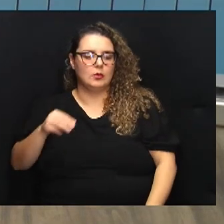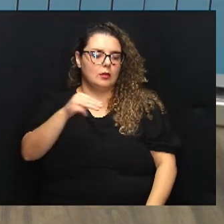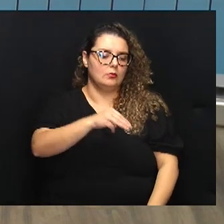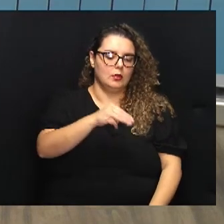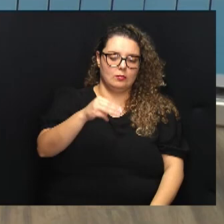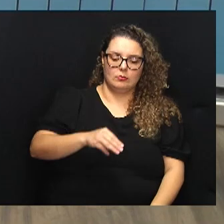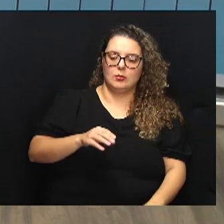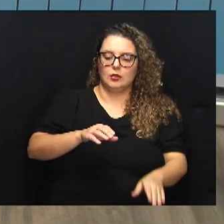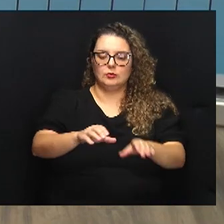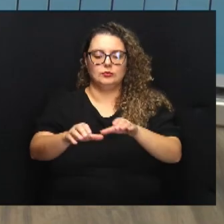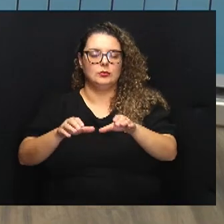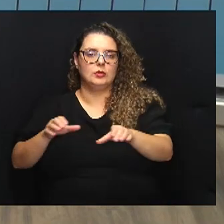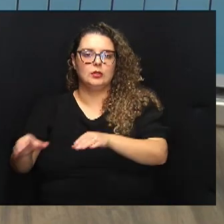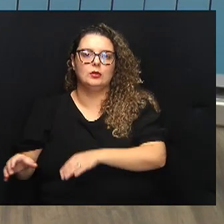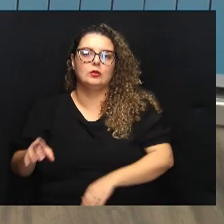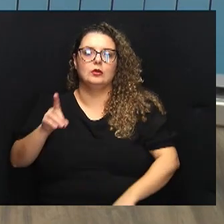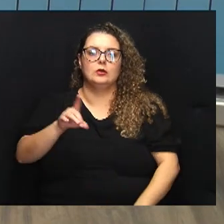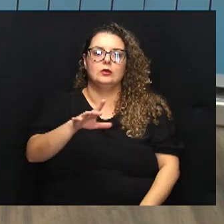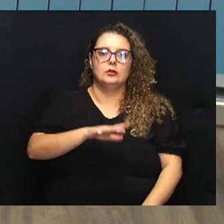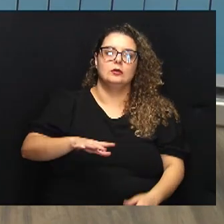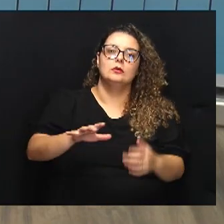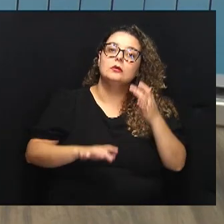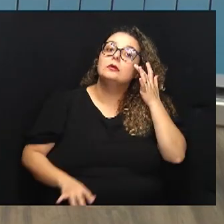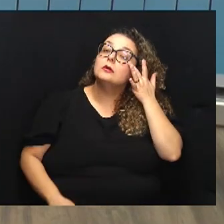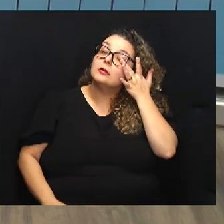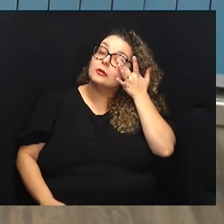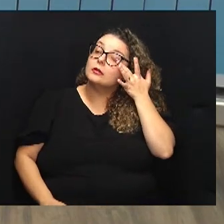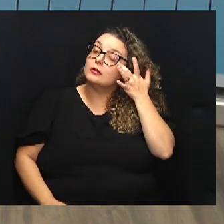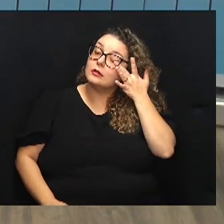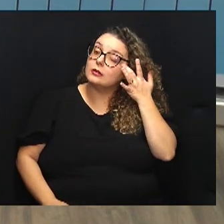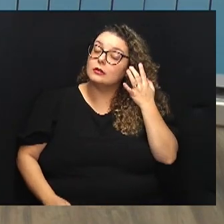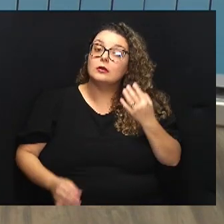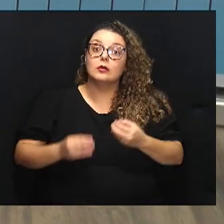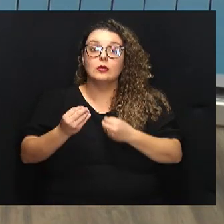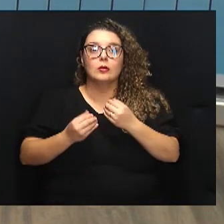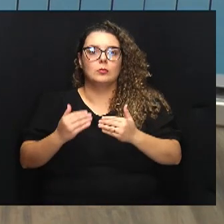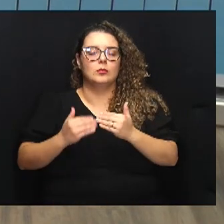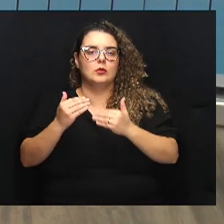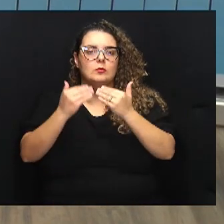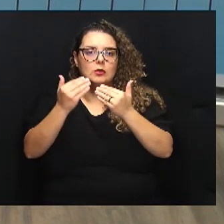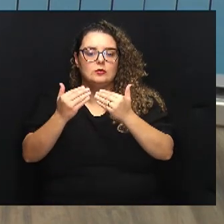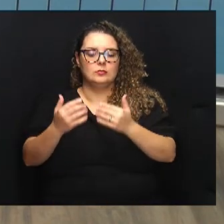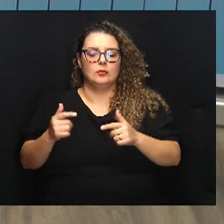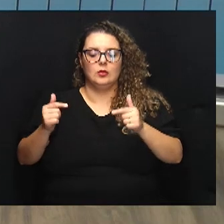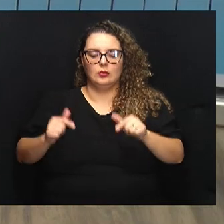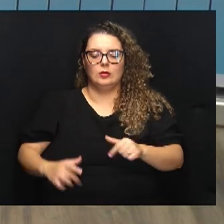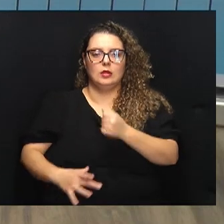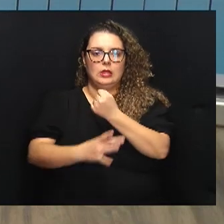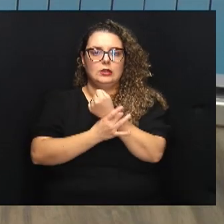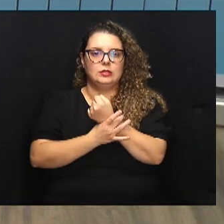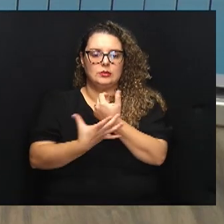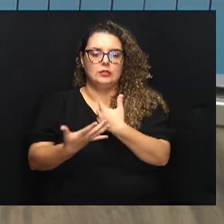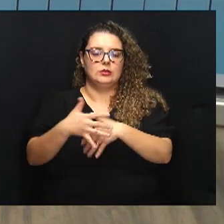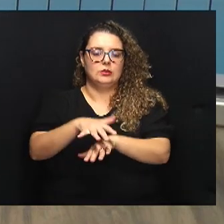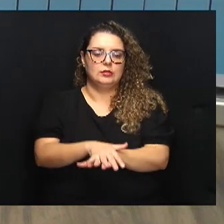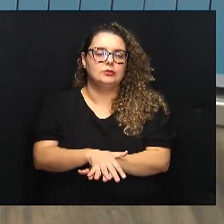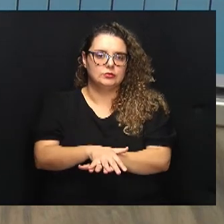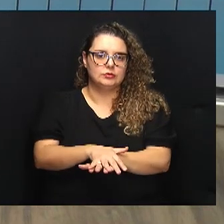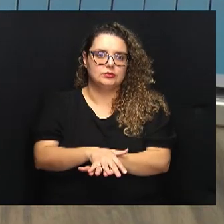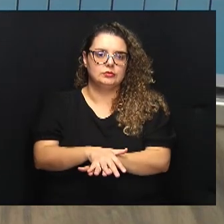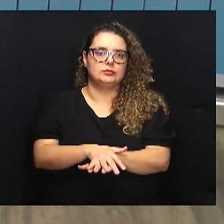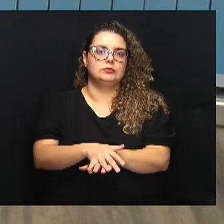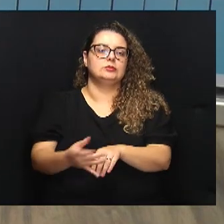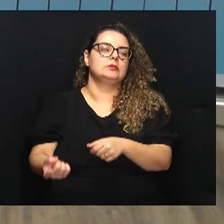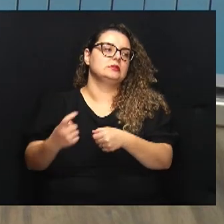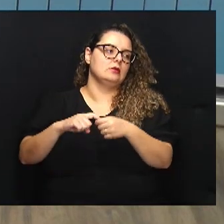monitores, coordenadores, diretores, enfim, como promover um ambiente seguro e inclusivo neste